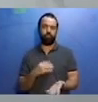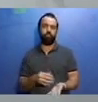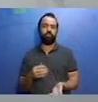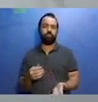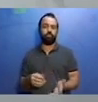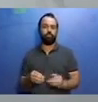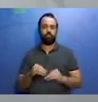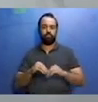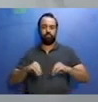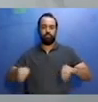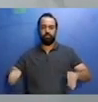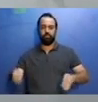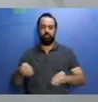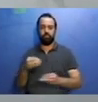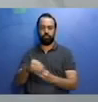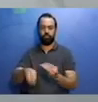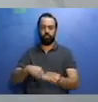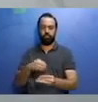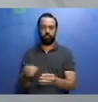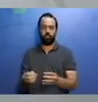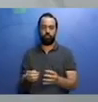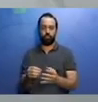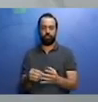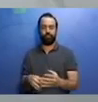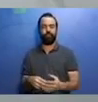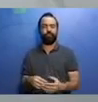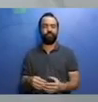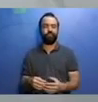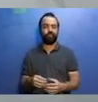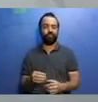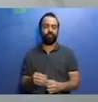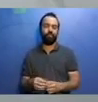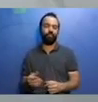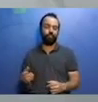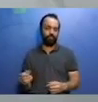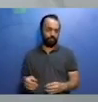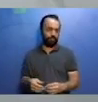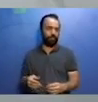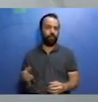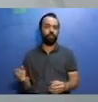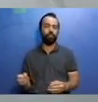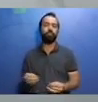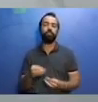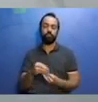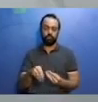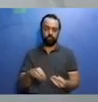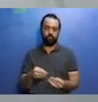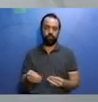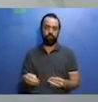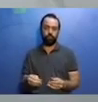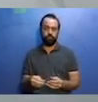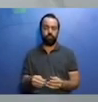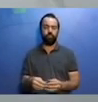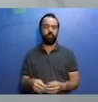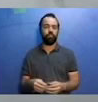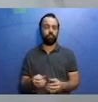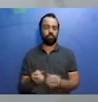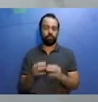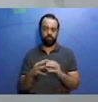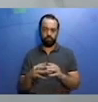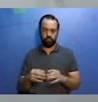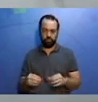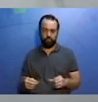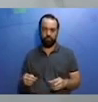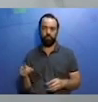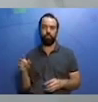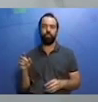que é a separação de misturas homogêneas. Recordando que é uma mistura homogênea, então são aquelas